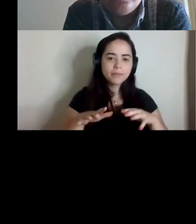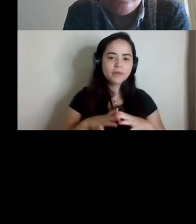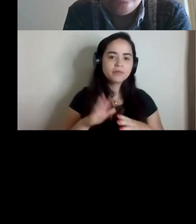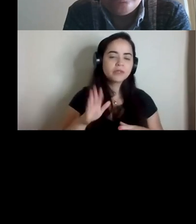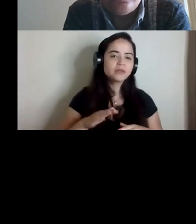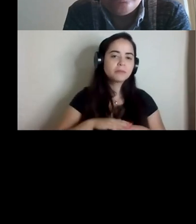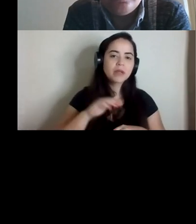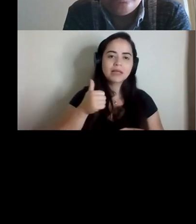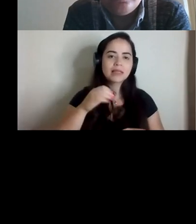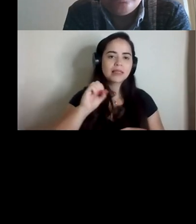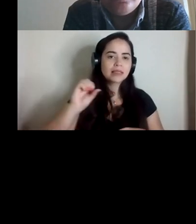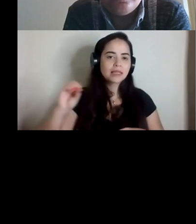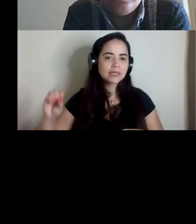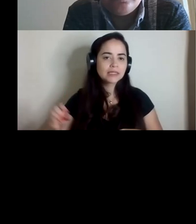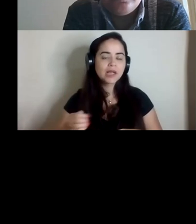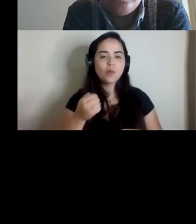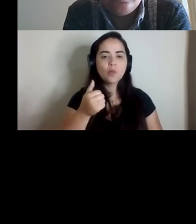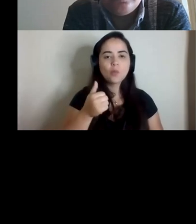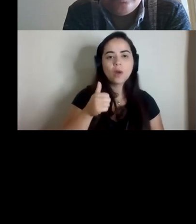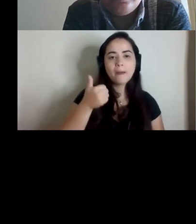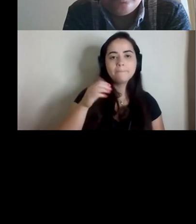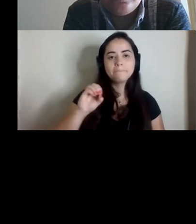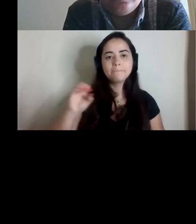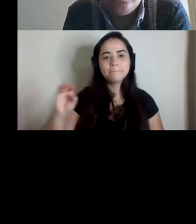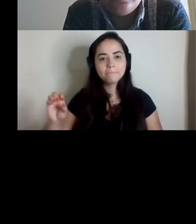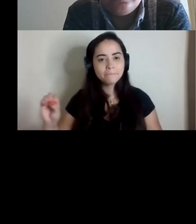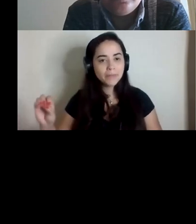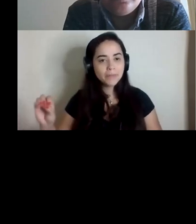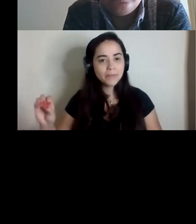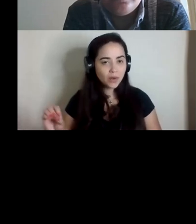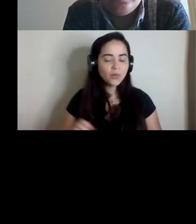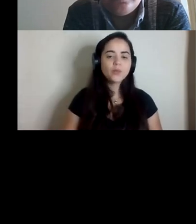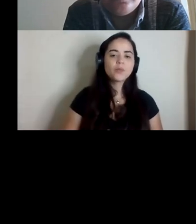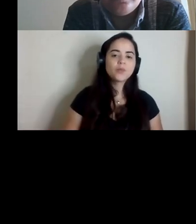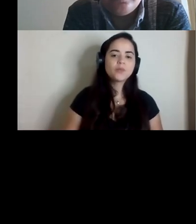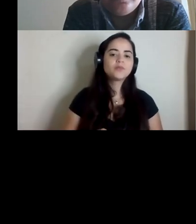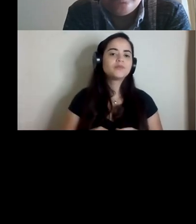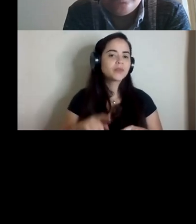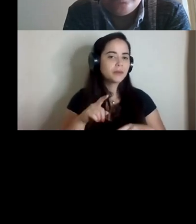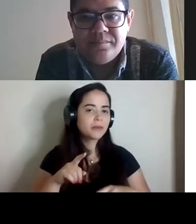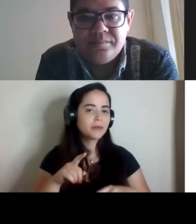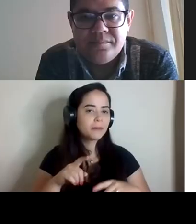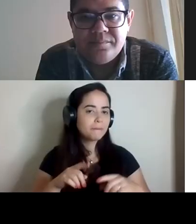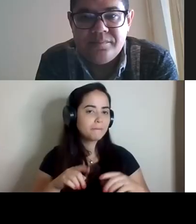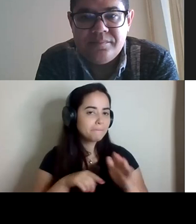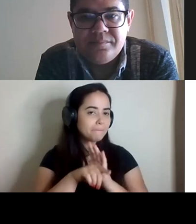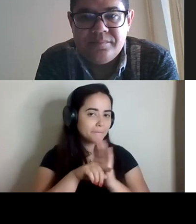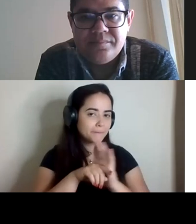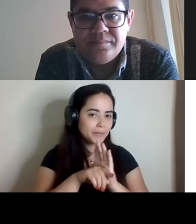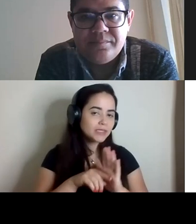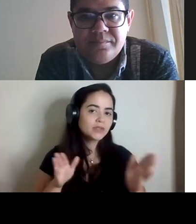estamos almejando chegar à casa dos milhares, né, de produtos educacionais e pesquisas voltados à